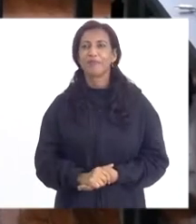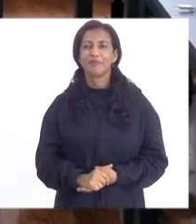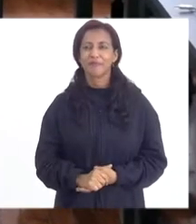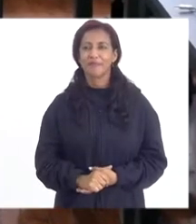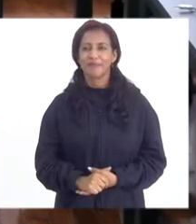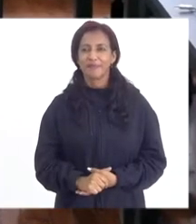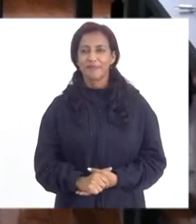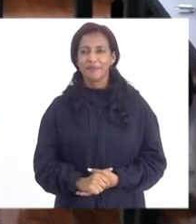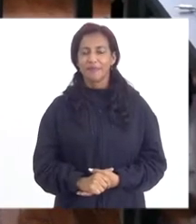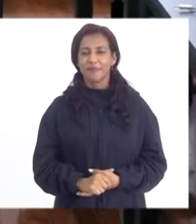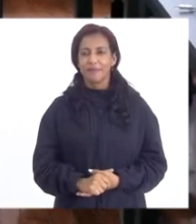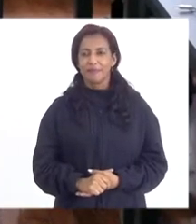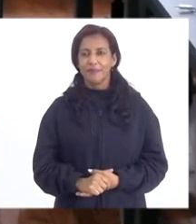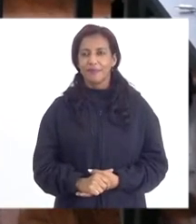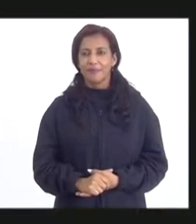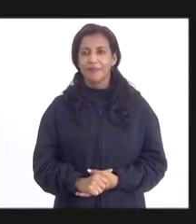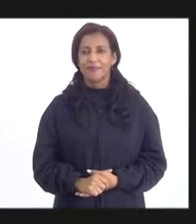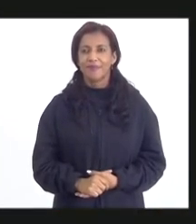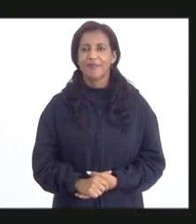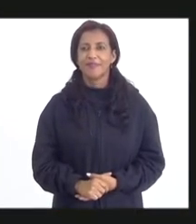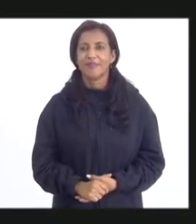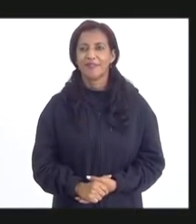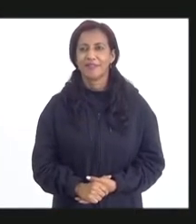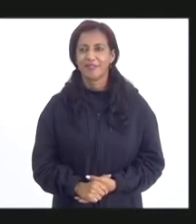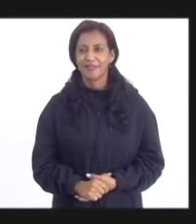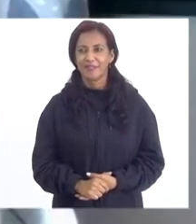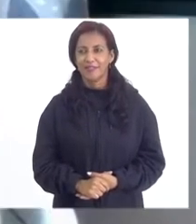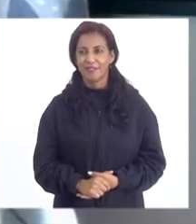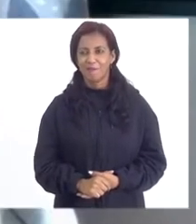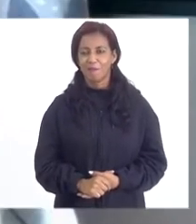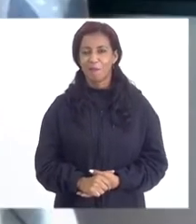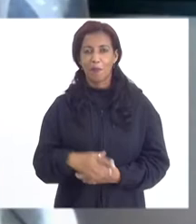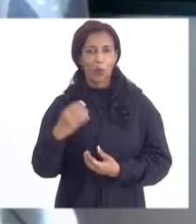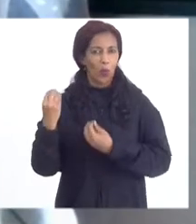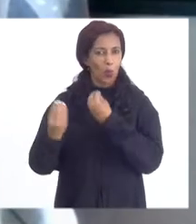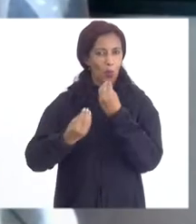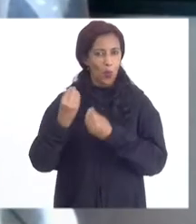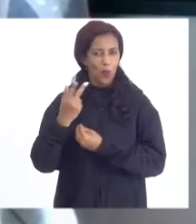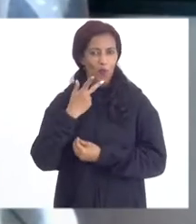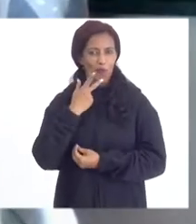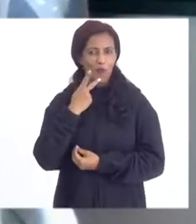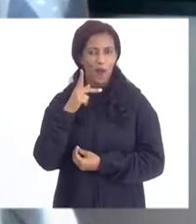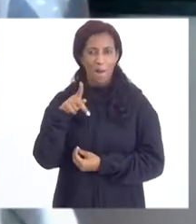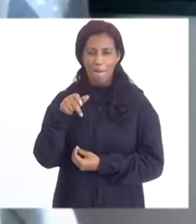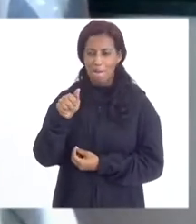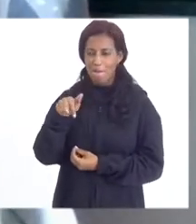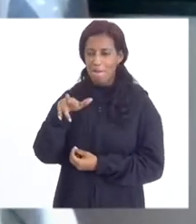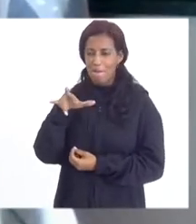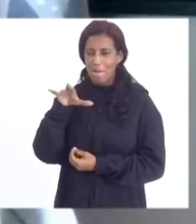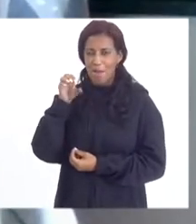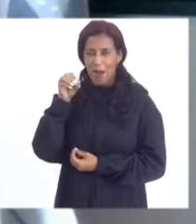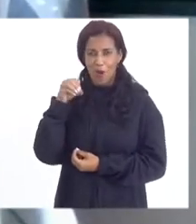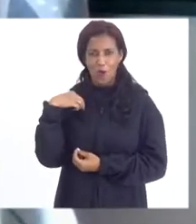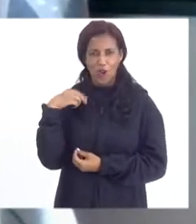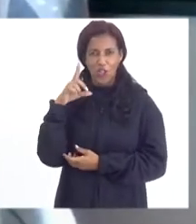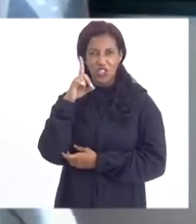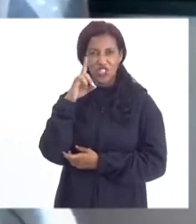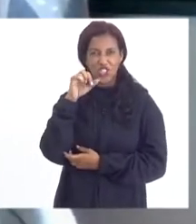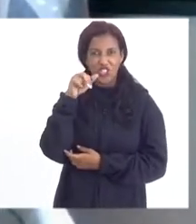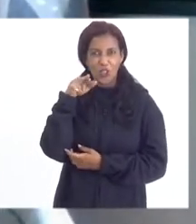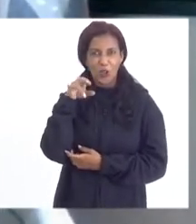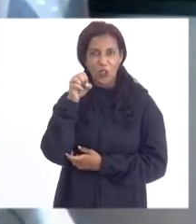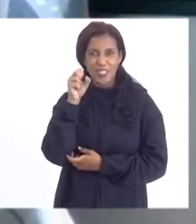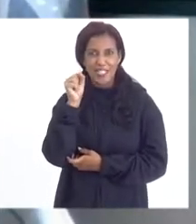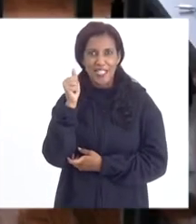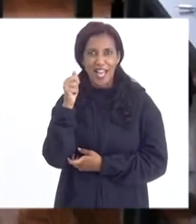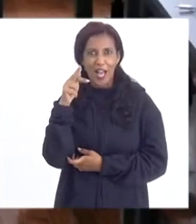Somos Tiranossauros Rex. É como então, diz o nosso Paulo Ramos, né? Dinossauros. É, chamamos então